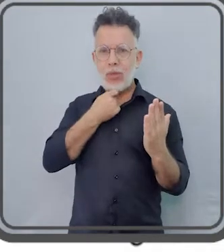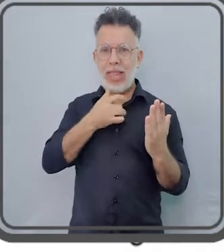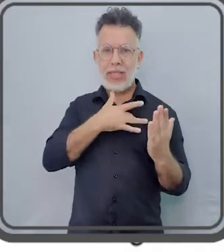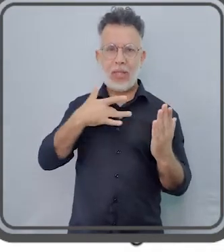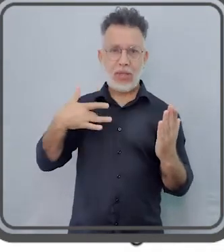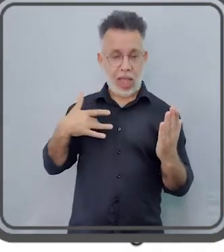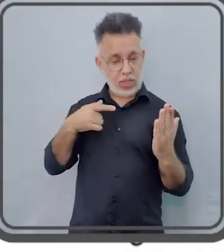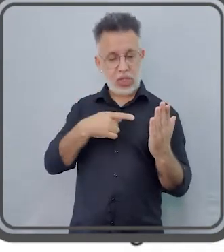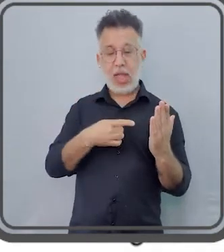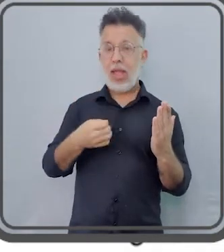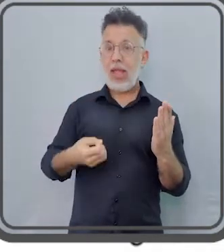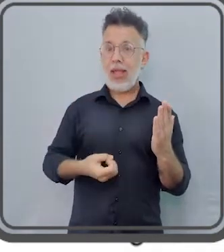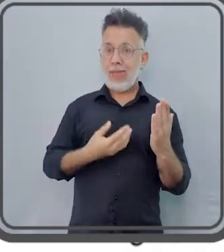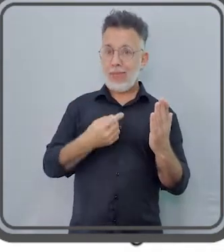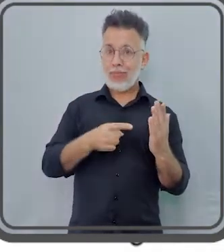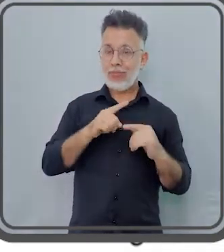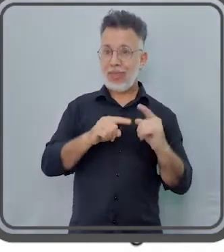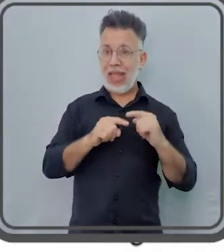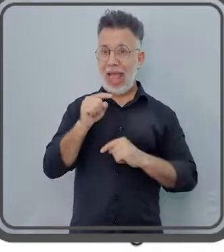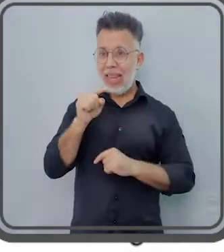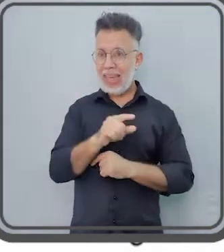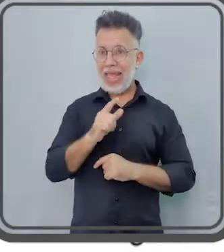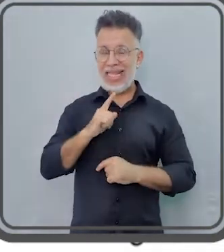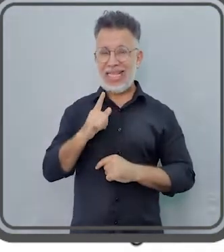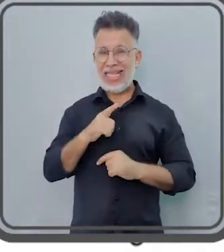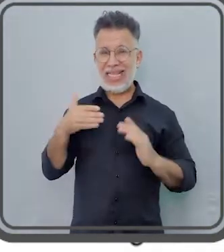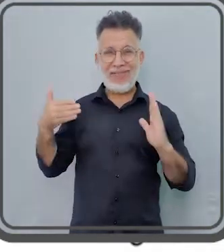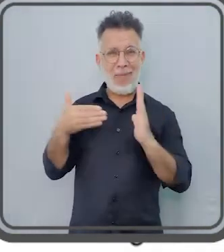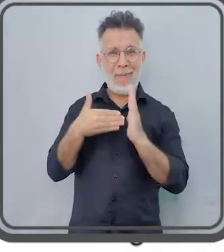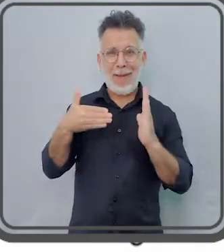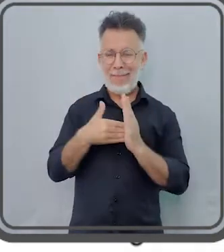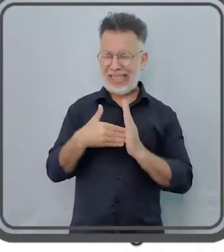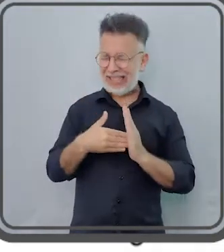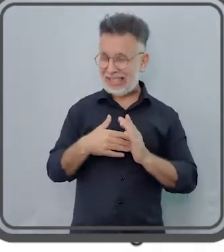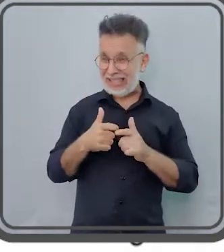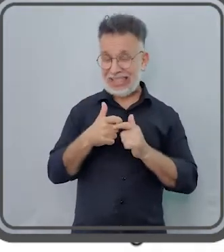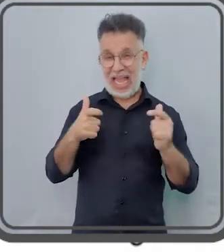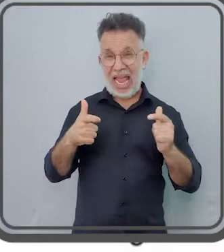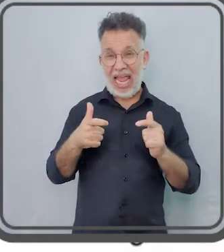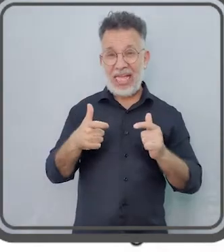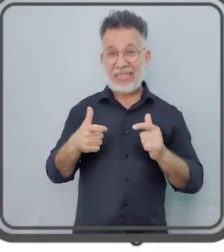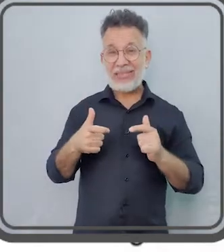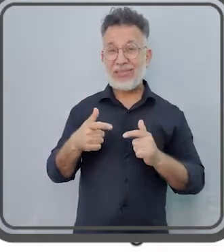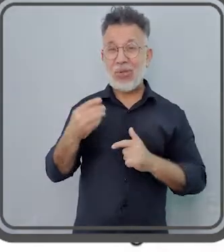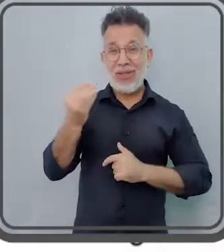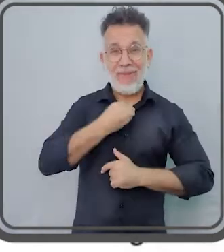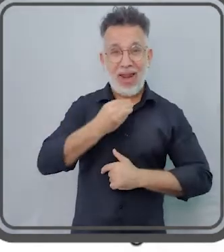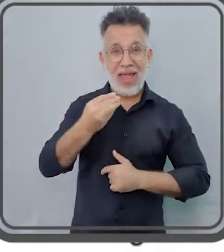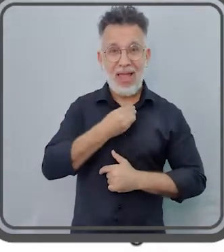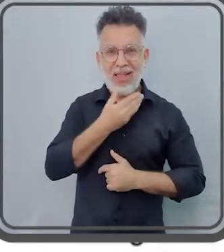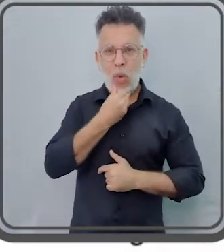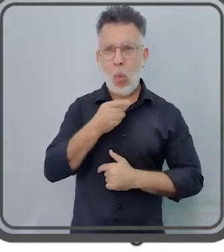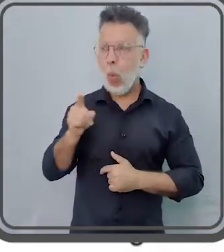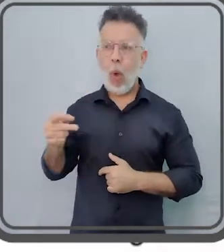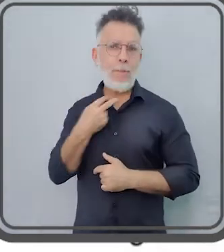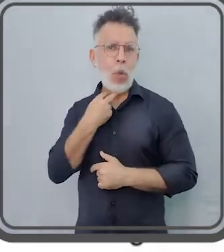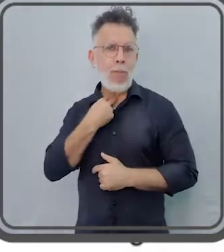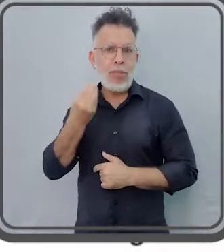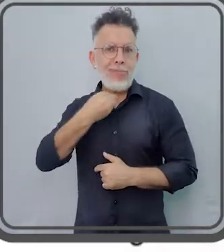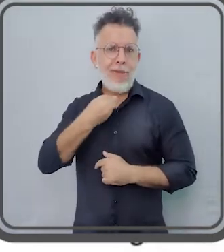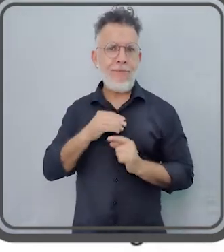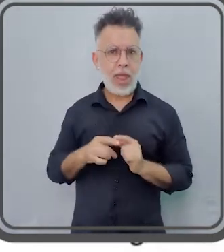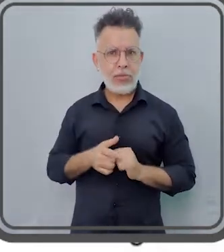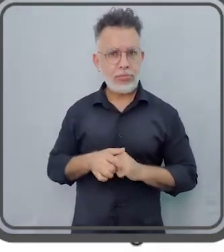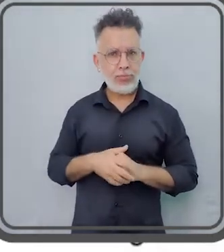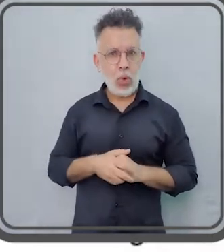incríveis. Ali existe uma barreira gigante quanto à vulnerabilidade, né? O homem não pode ser vulnerável. Imagina, o homem não pode falar de